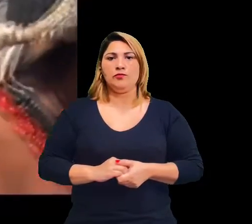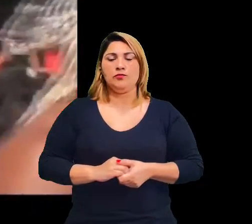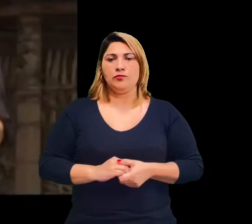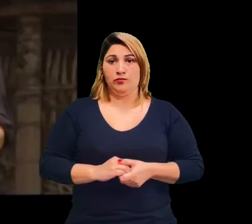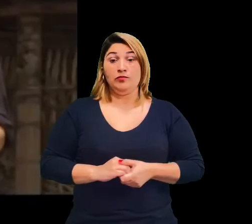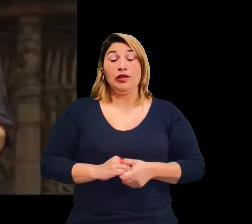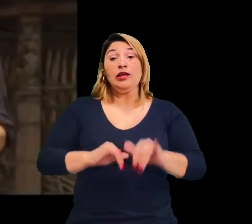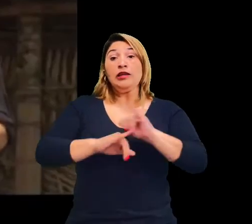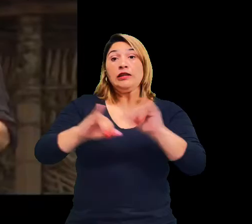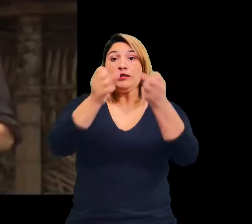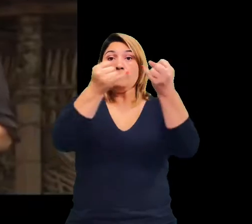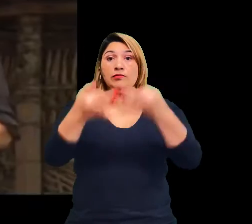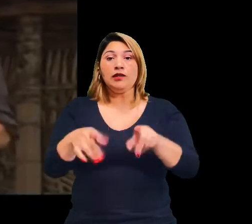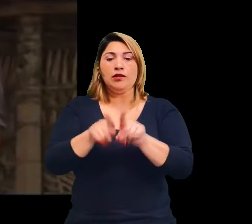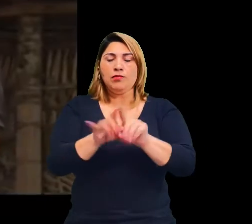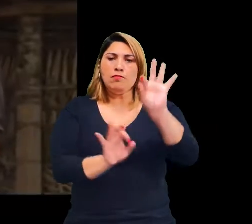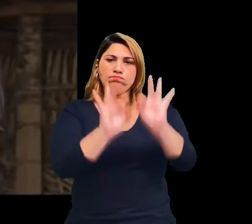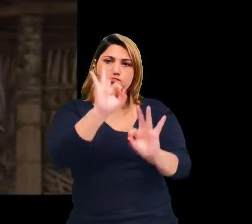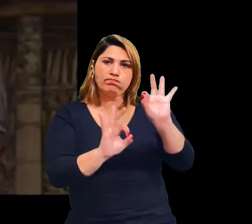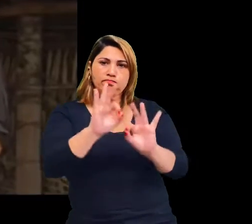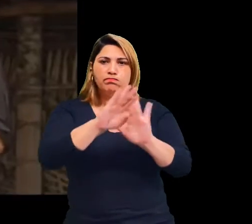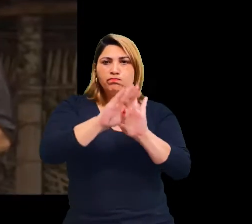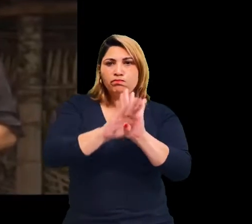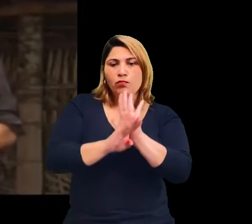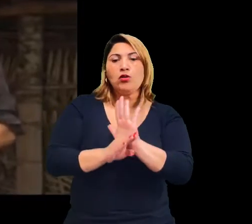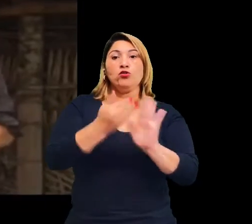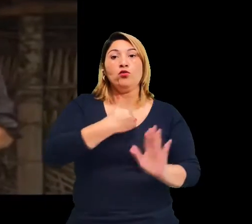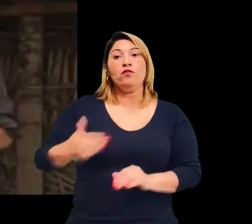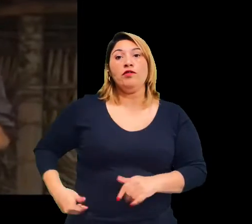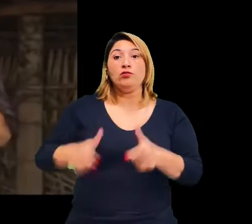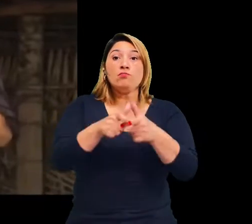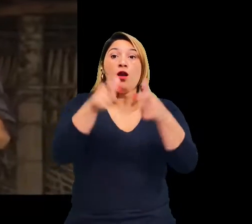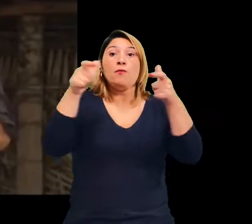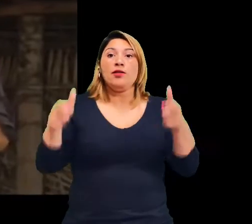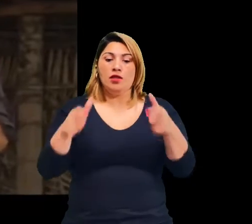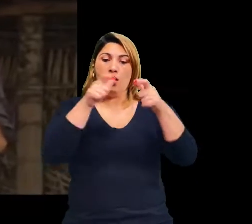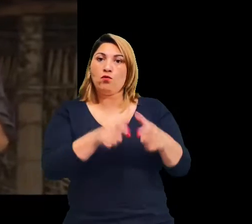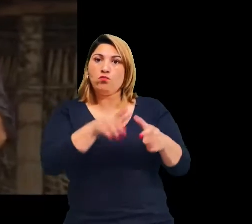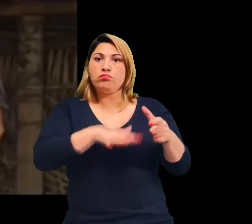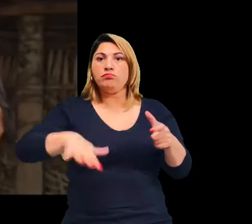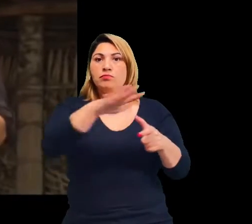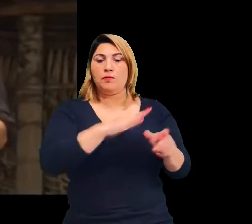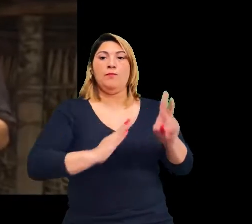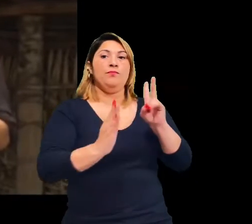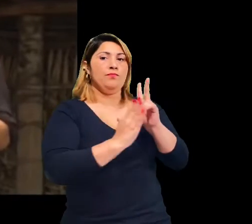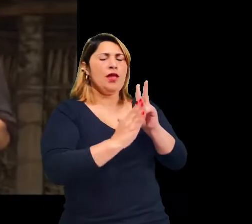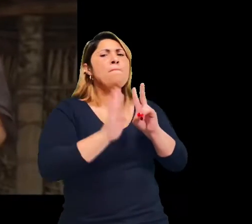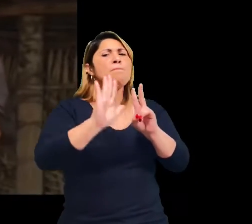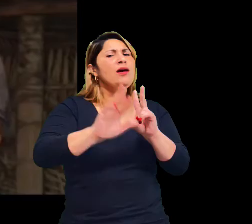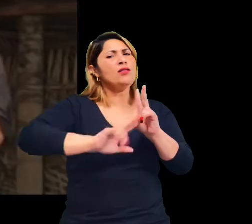Fala-se do plano do governo brasileiro em ampliar o território pataxó, mas não se trata de